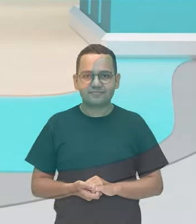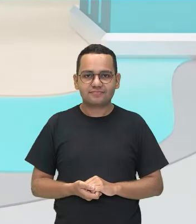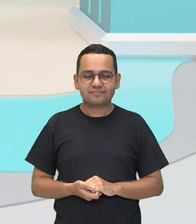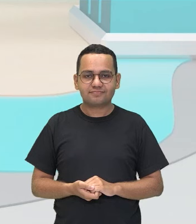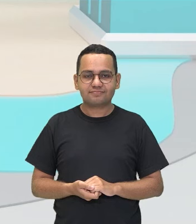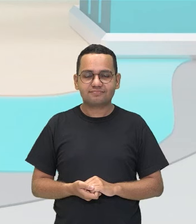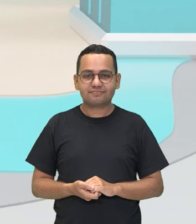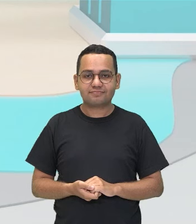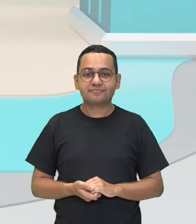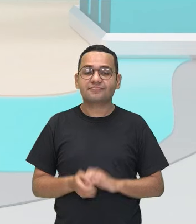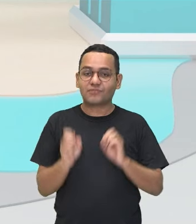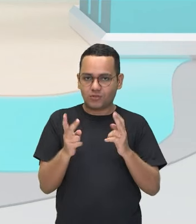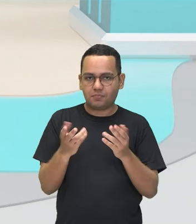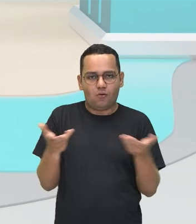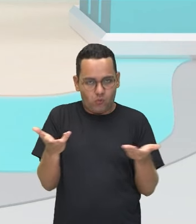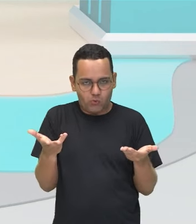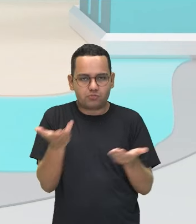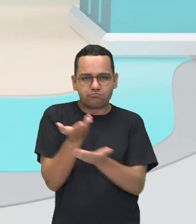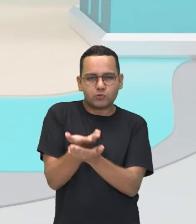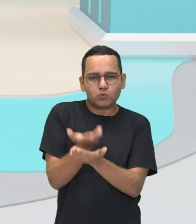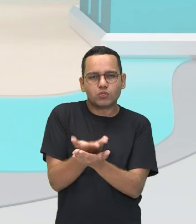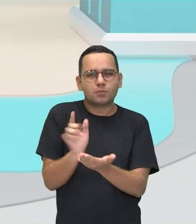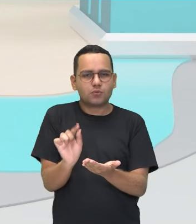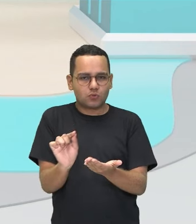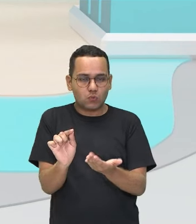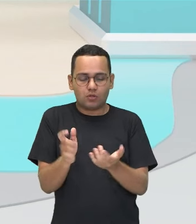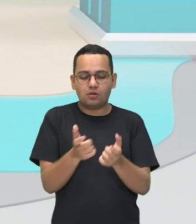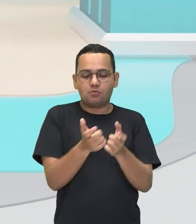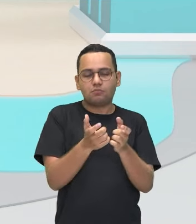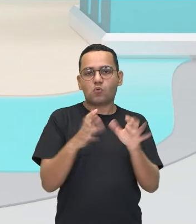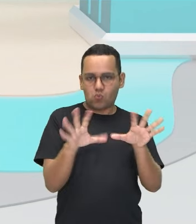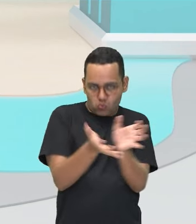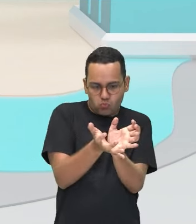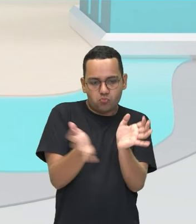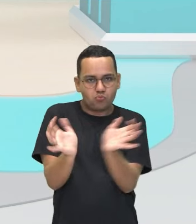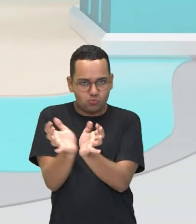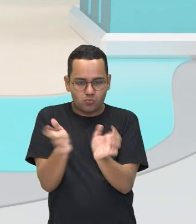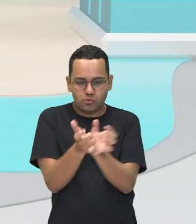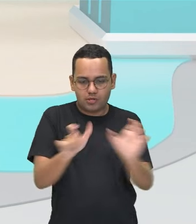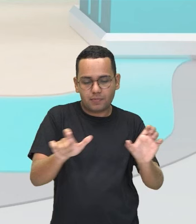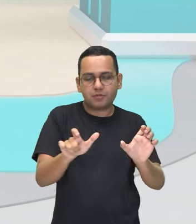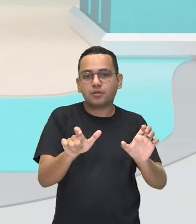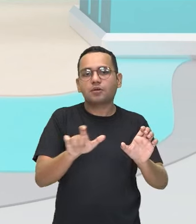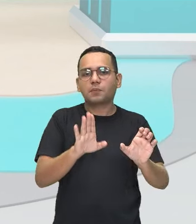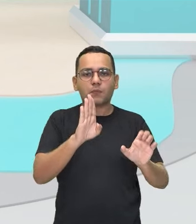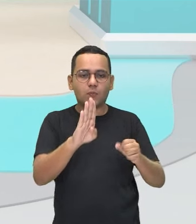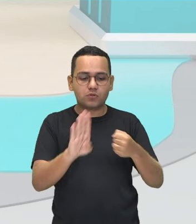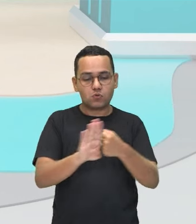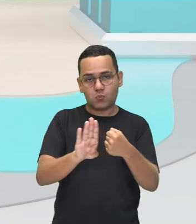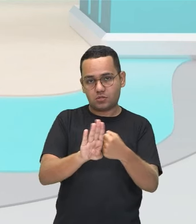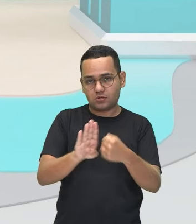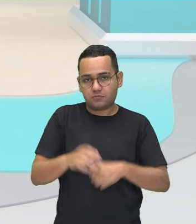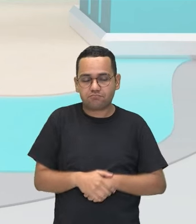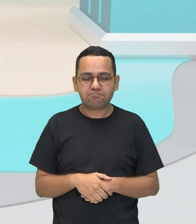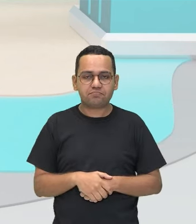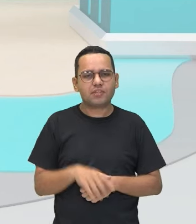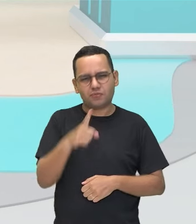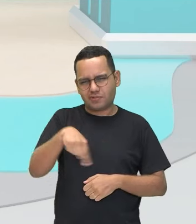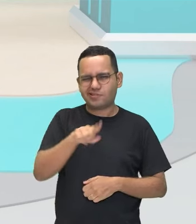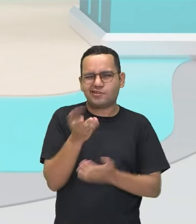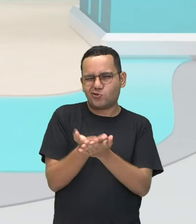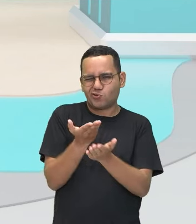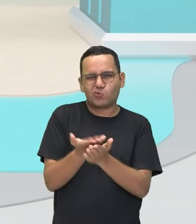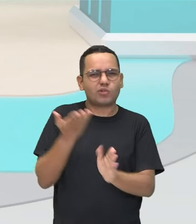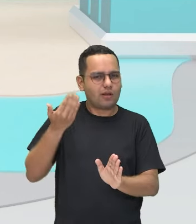Muito bem, turmas. Então, hoje nós vamos estudar a classe de palavras chamada substantivo. Vocês já devem ter estudado aí